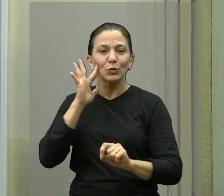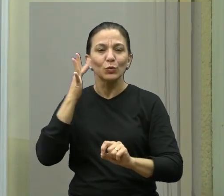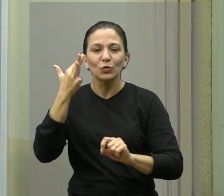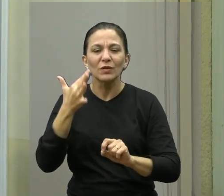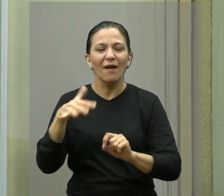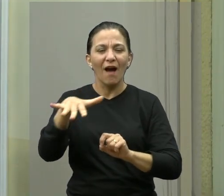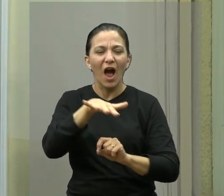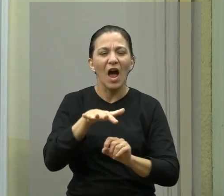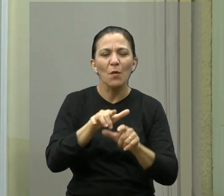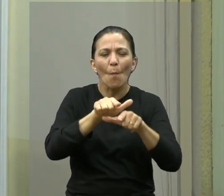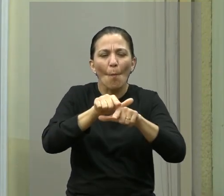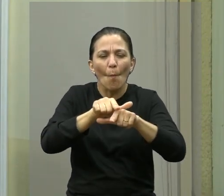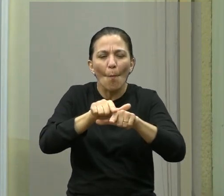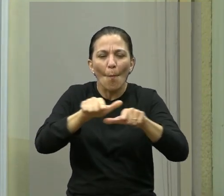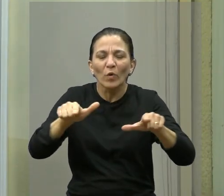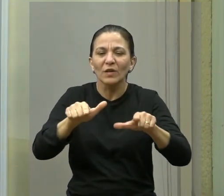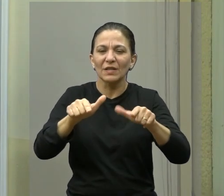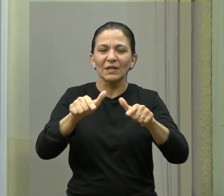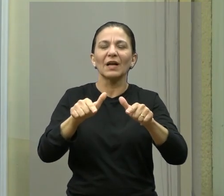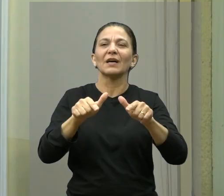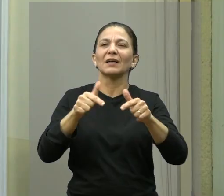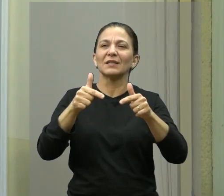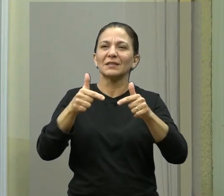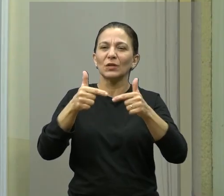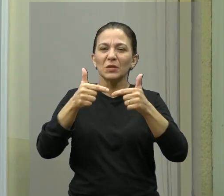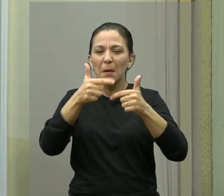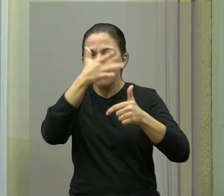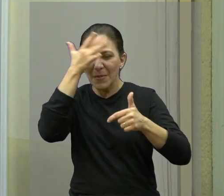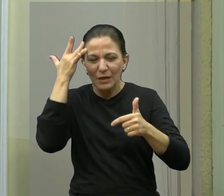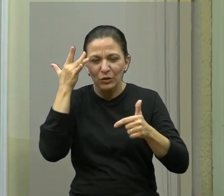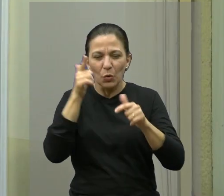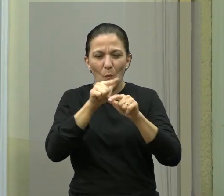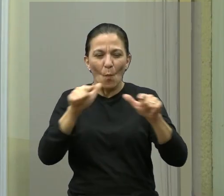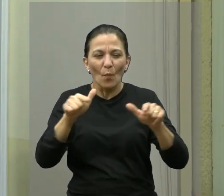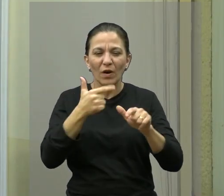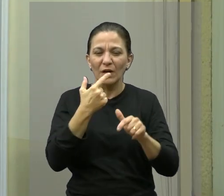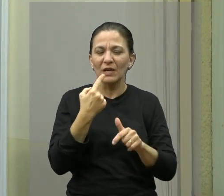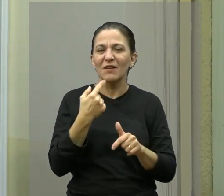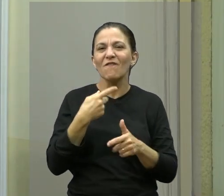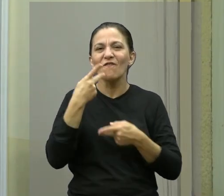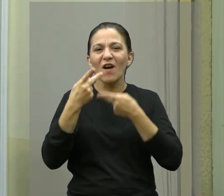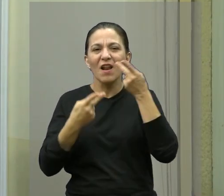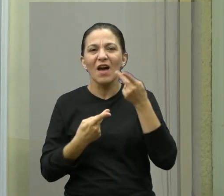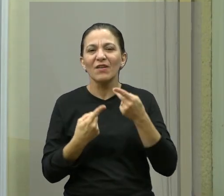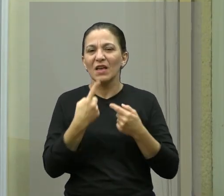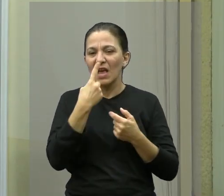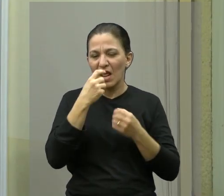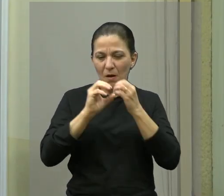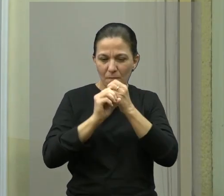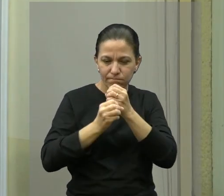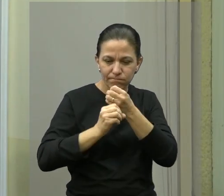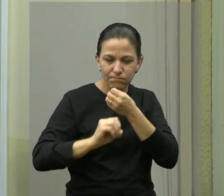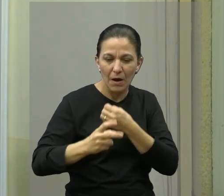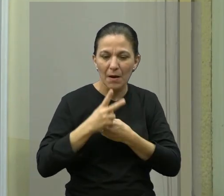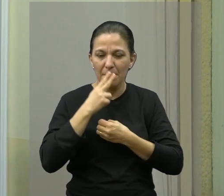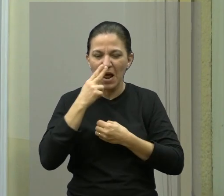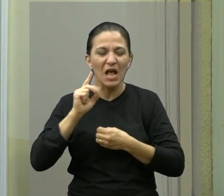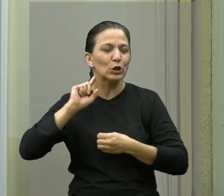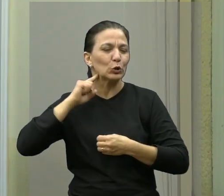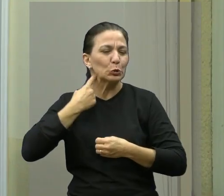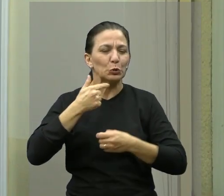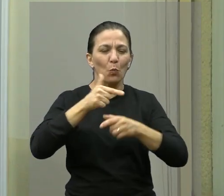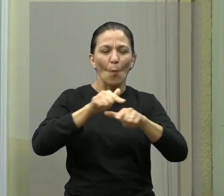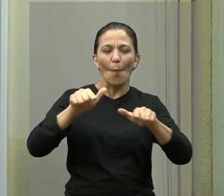área, limpar a área, higienizar com um discurso de saneamento básico. Era preciso limpar a